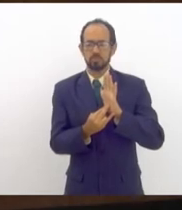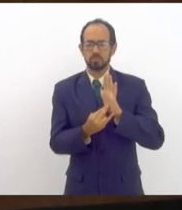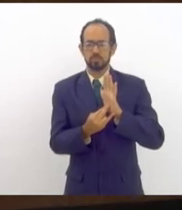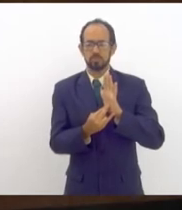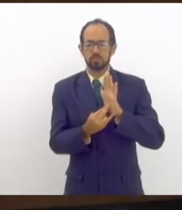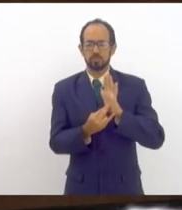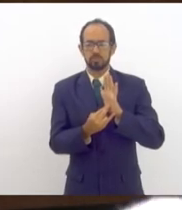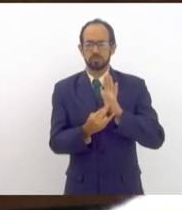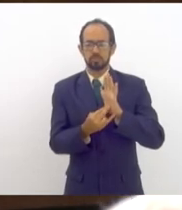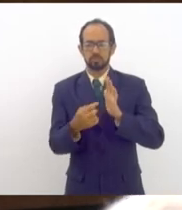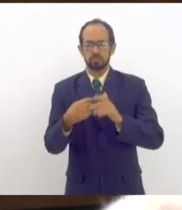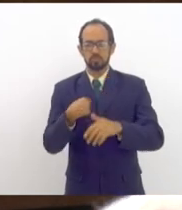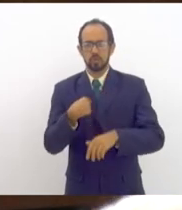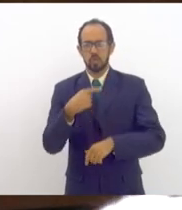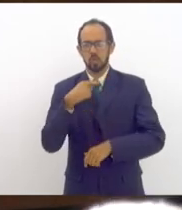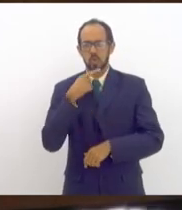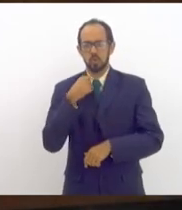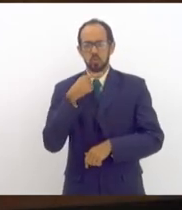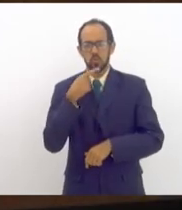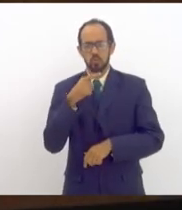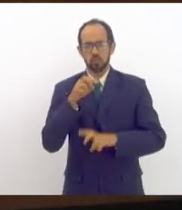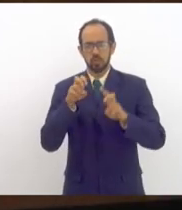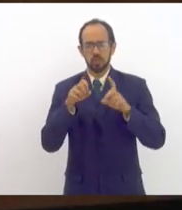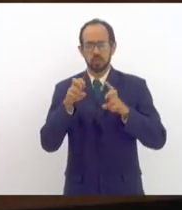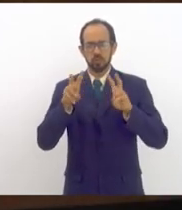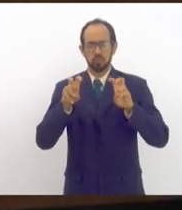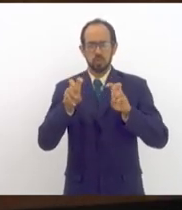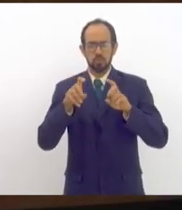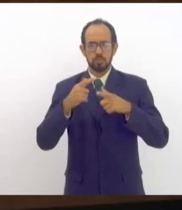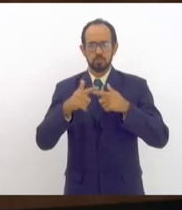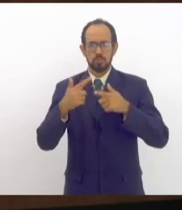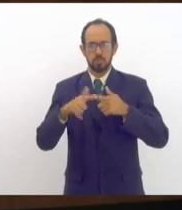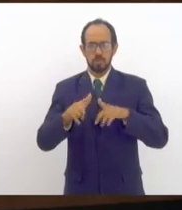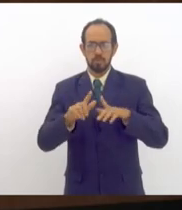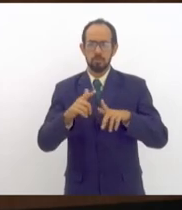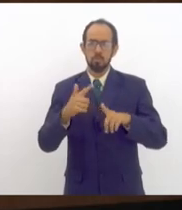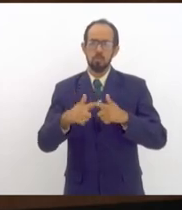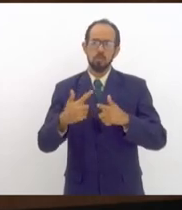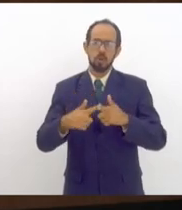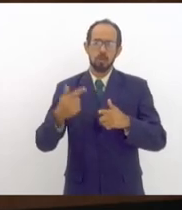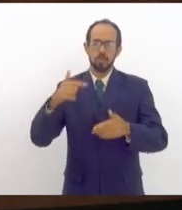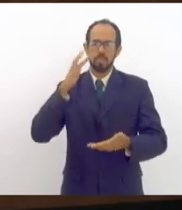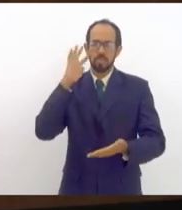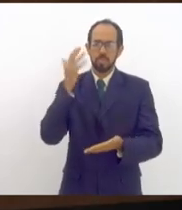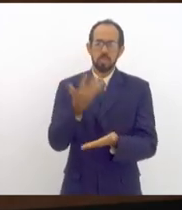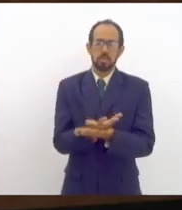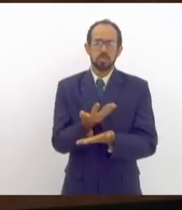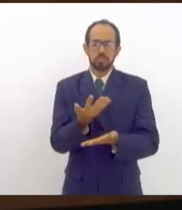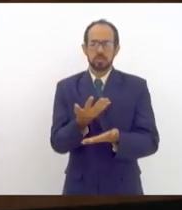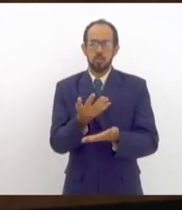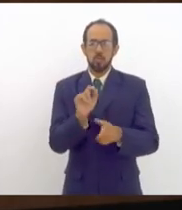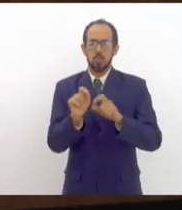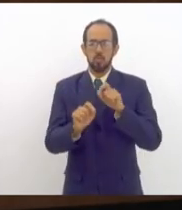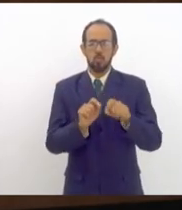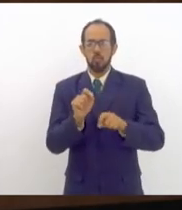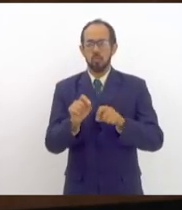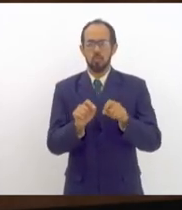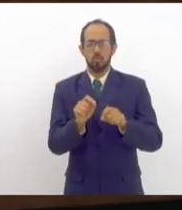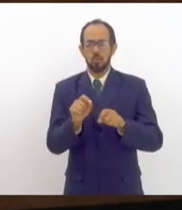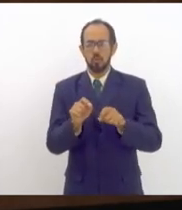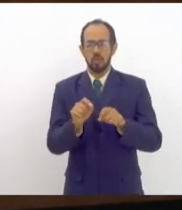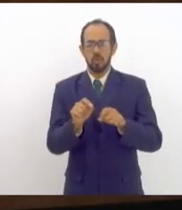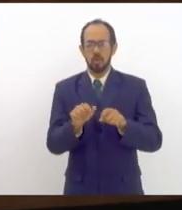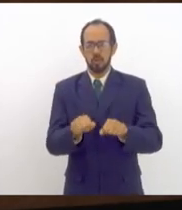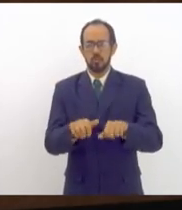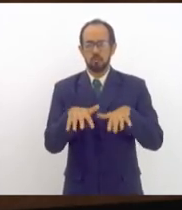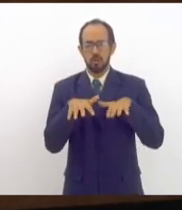eu tenho dúvidas sobre essa questão então a decisão o plenário